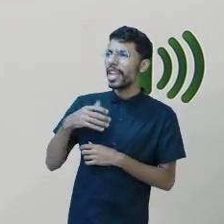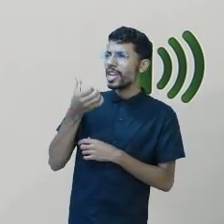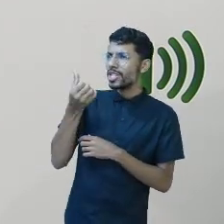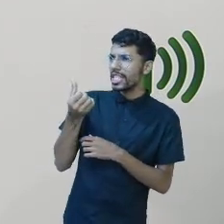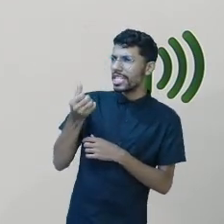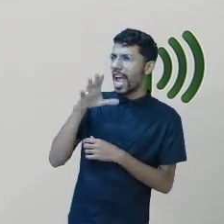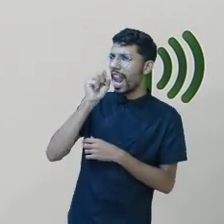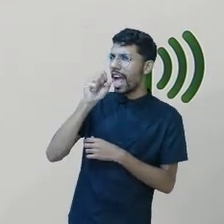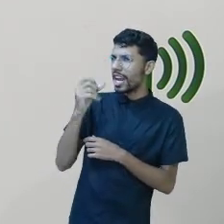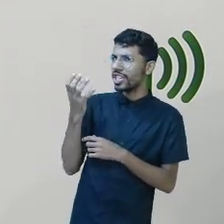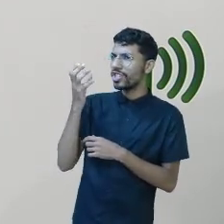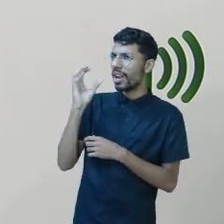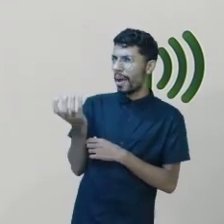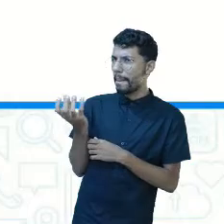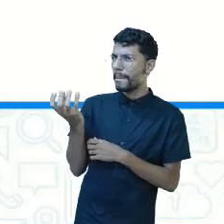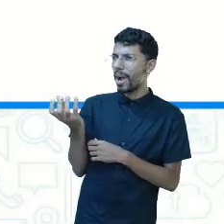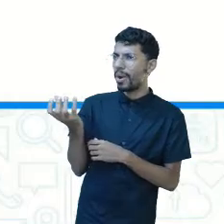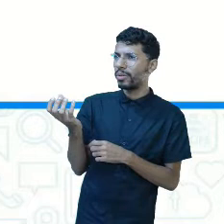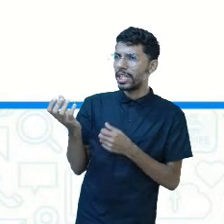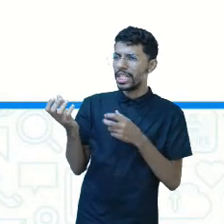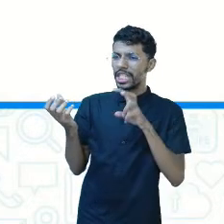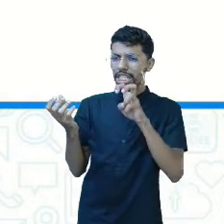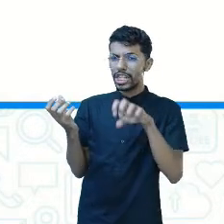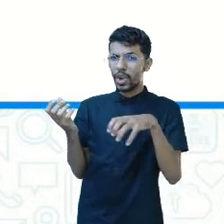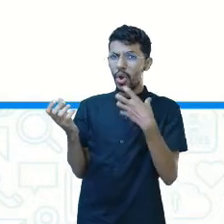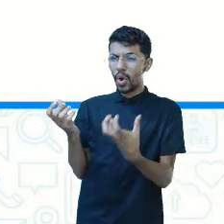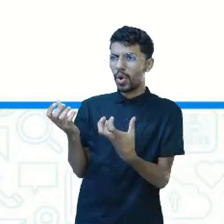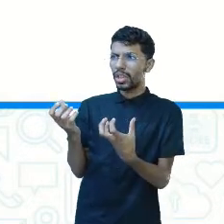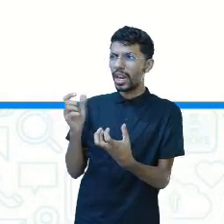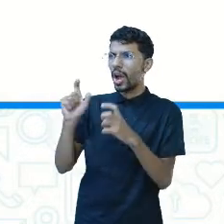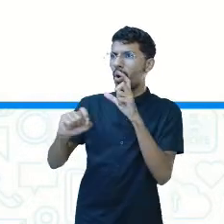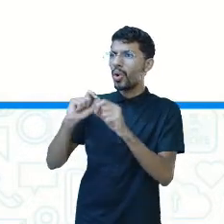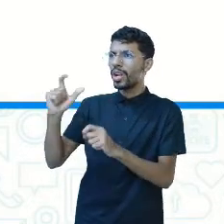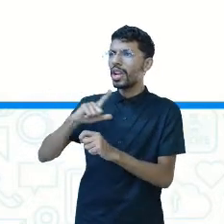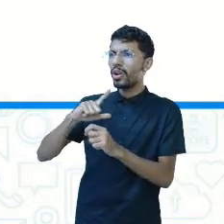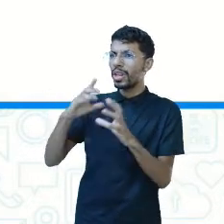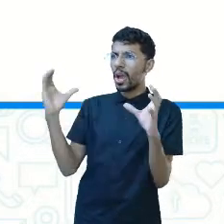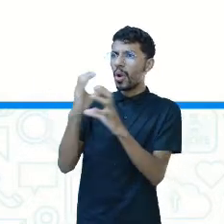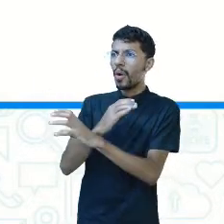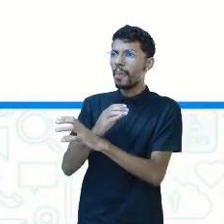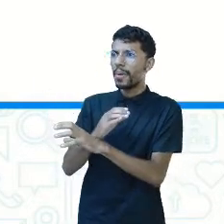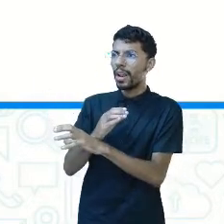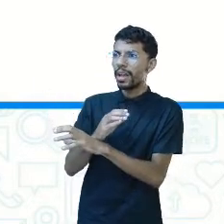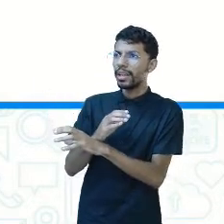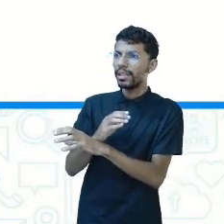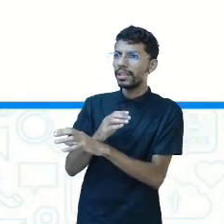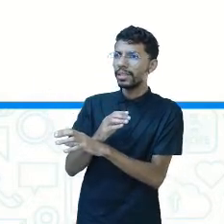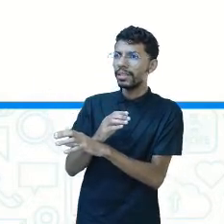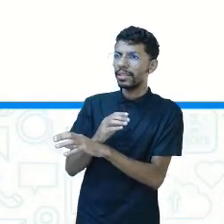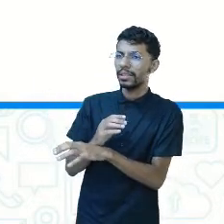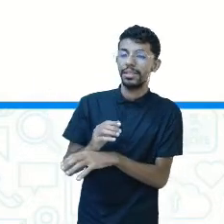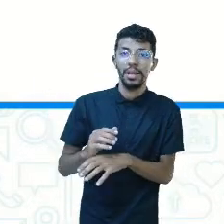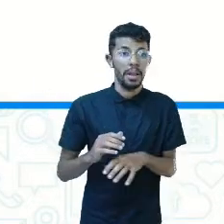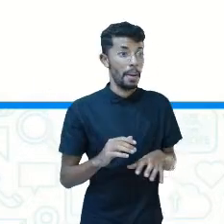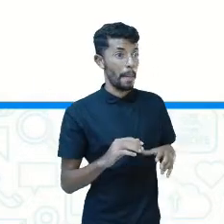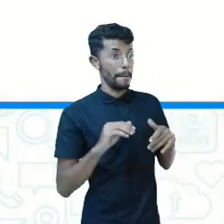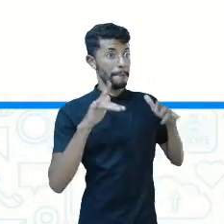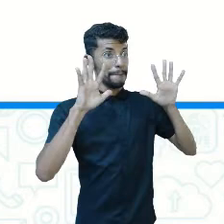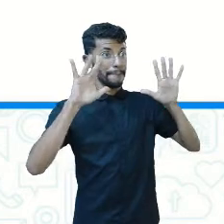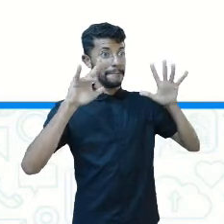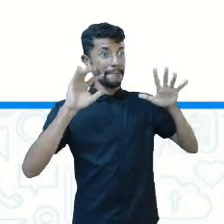numa mão e 5 na outra, o que eu tenho no total? Mãos enormes,